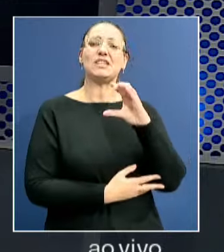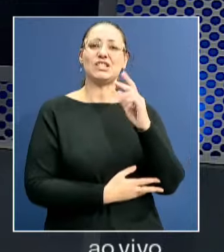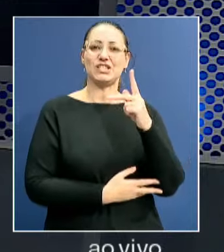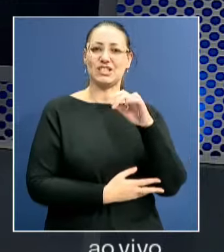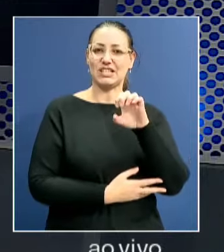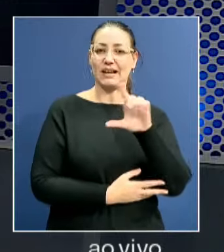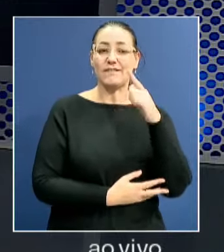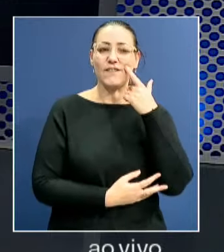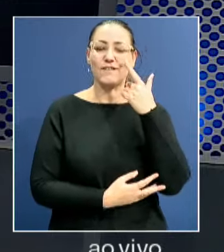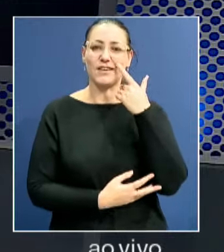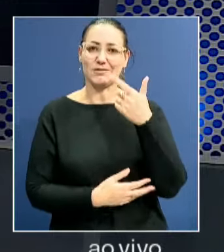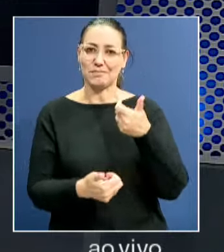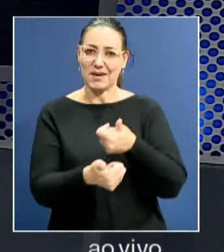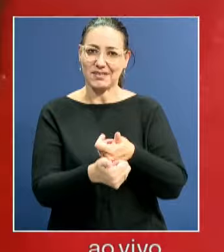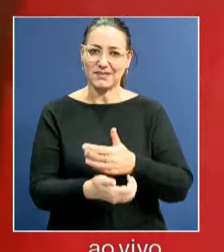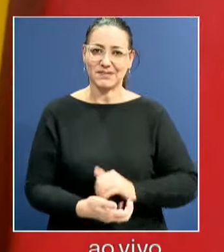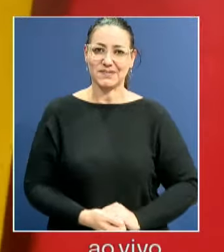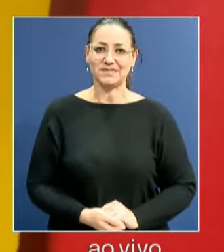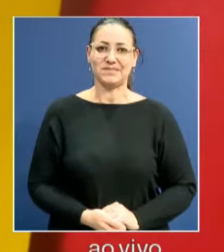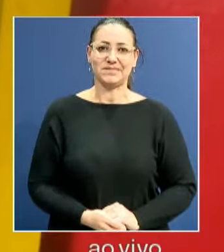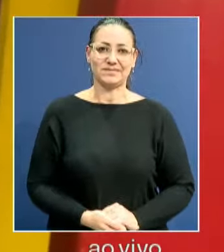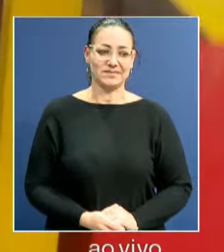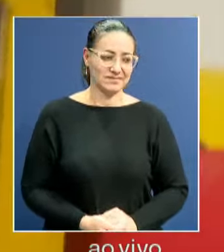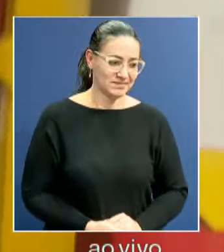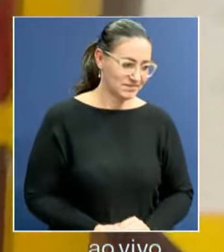conferir isso de perto. Dá uma olhada.